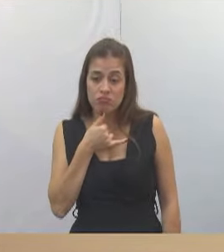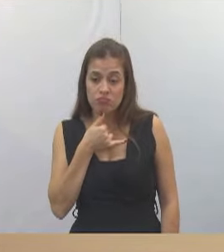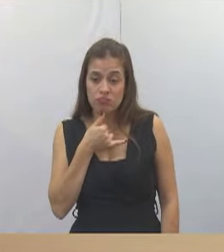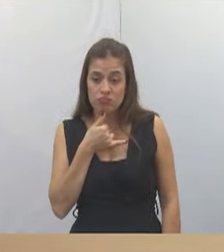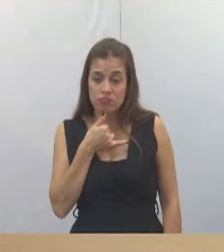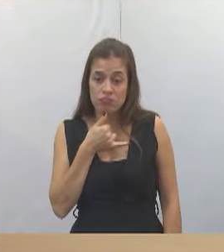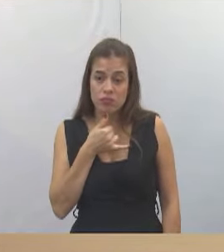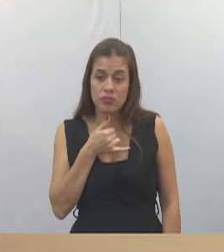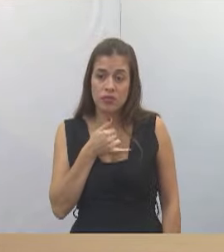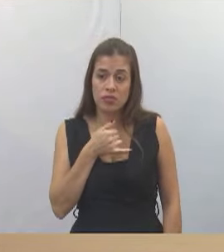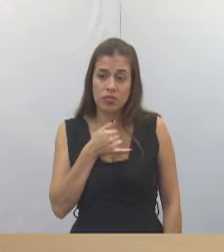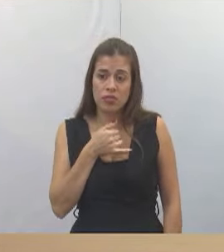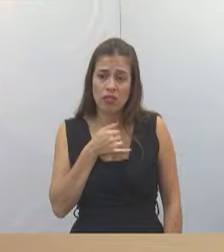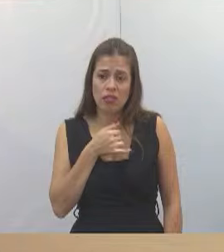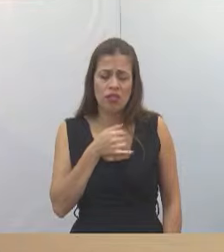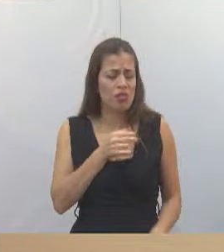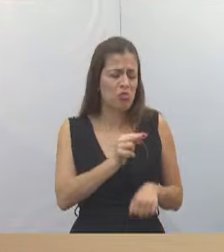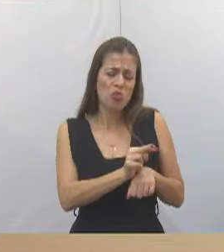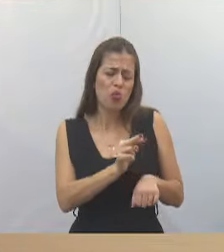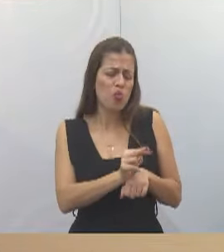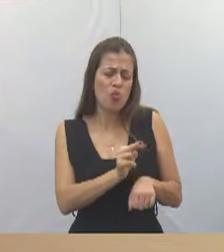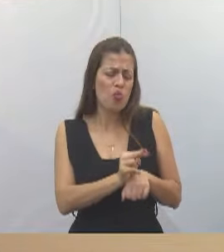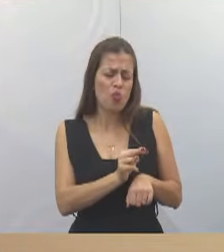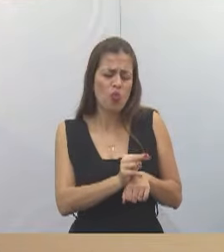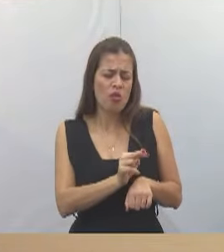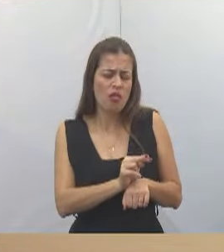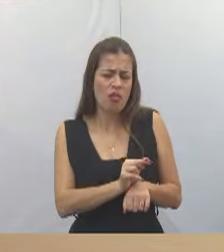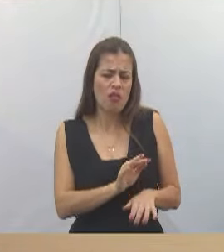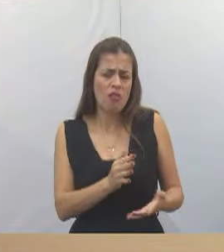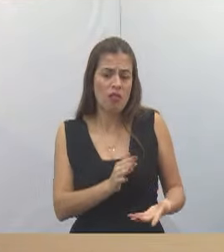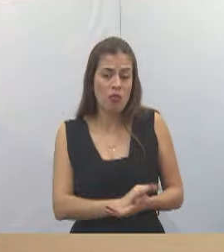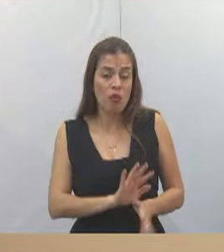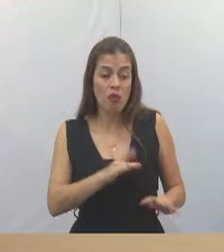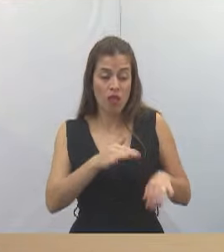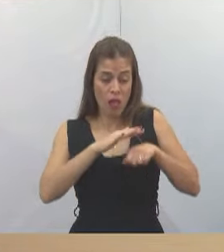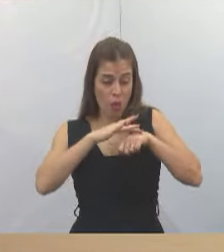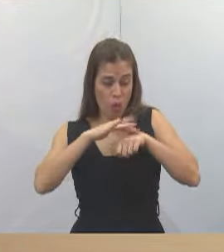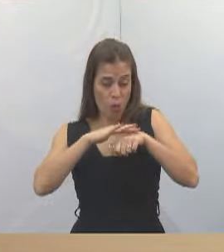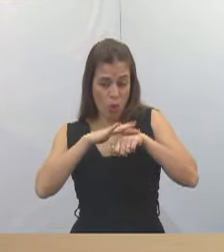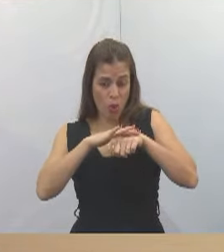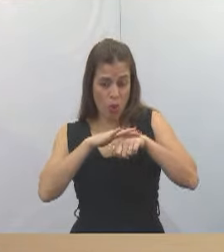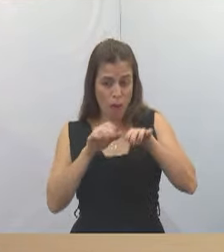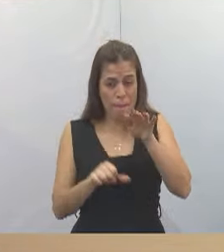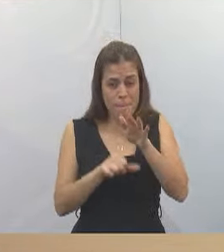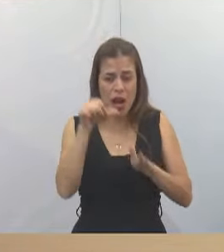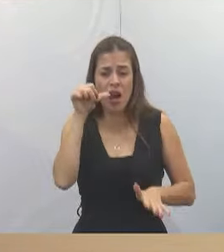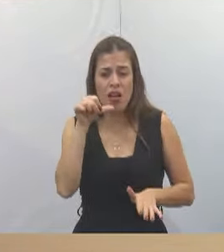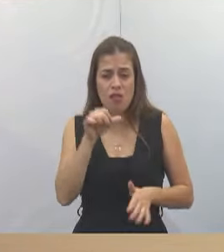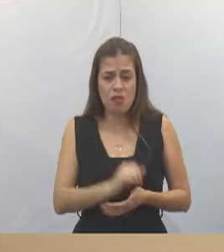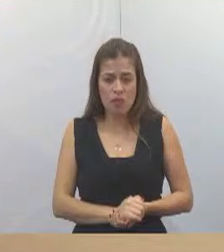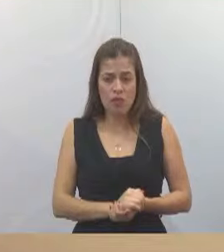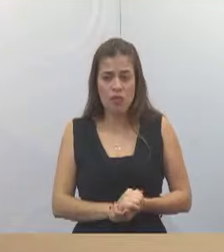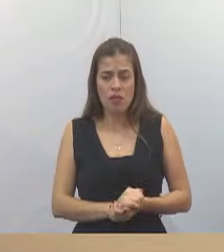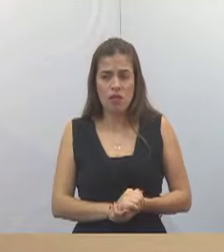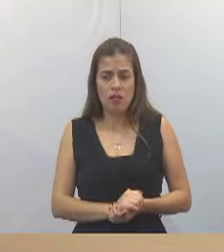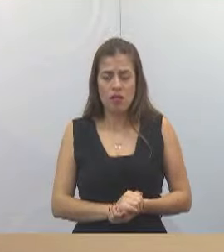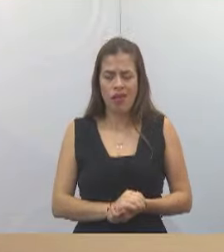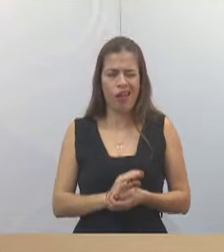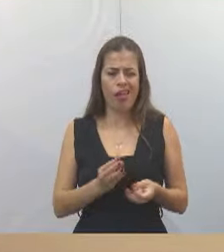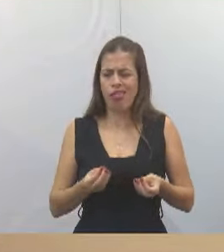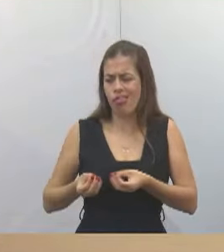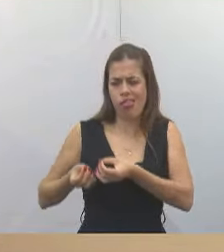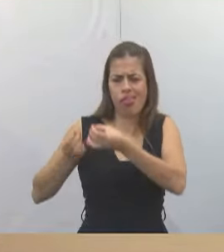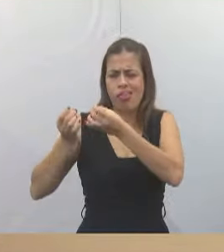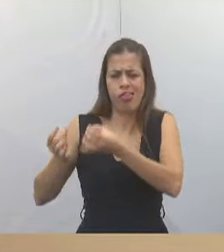infelizmente, trata mal o bichinho. E quando fica doente, a primeira coisa que faz, deixa eu ver para onde eu